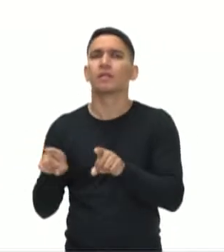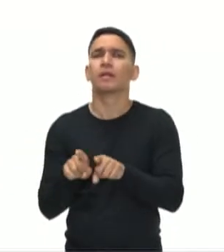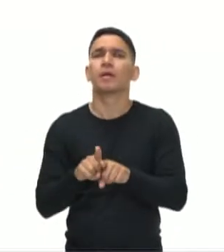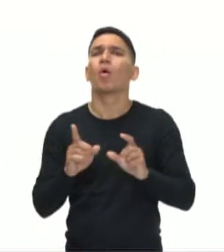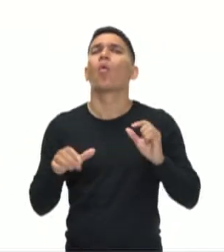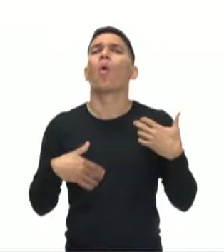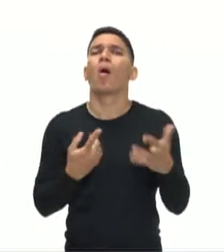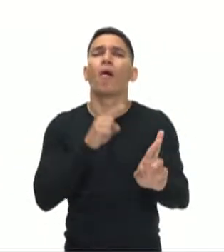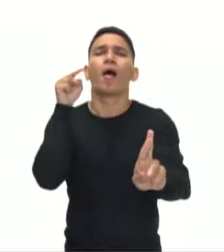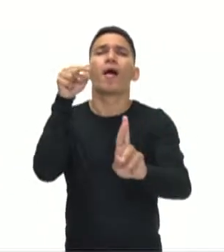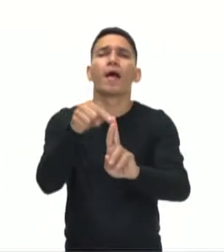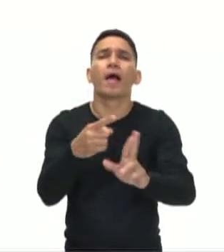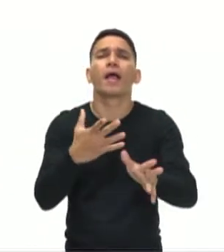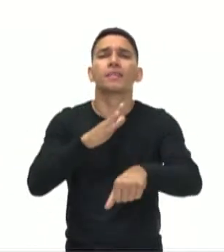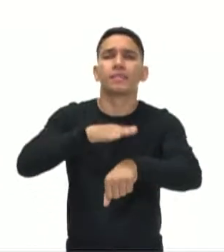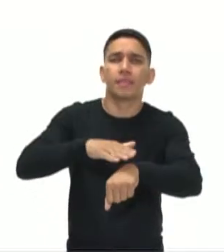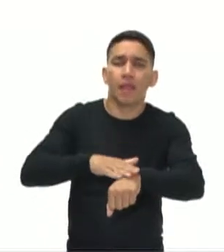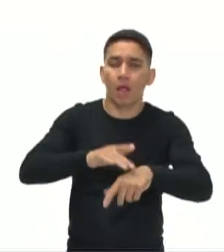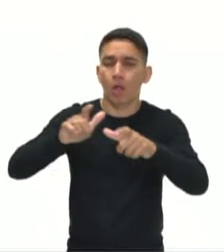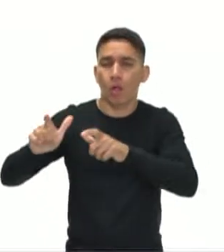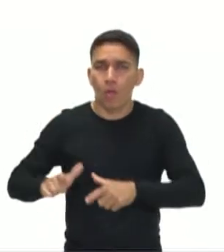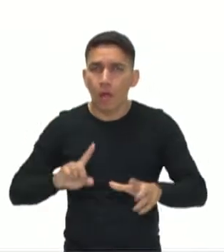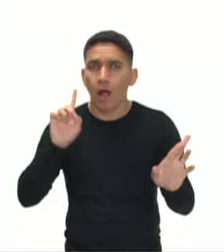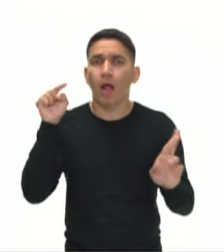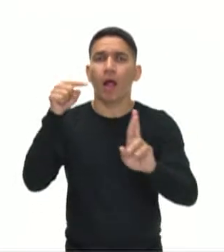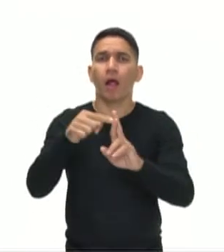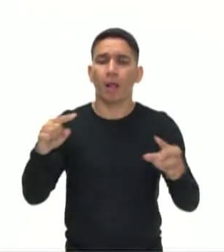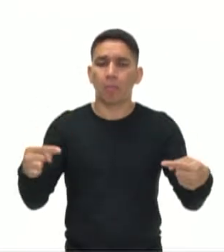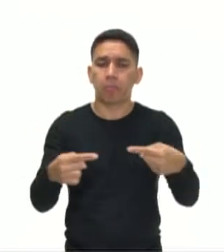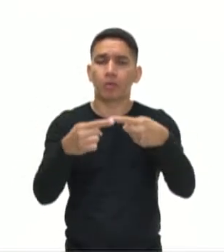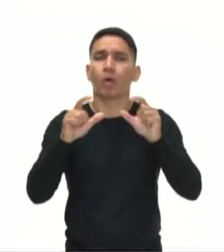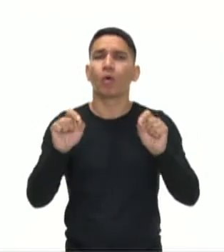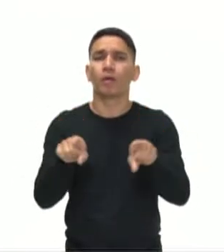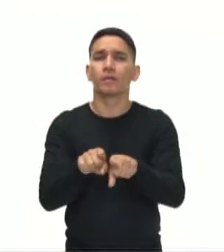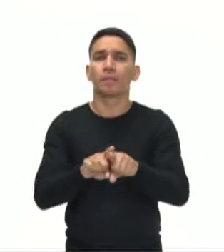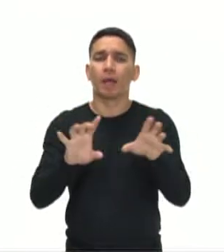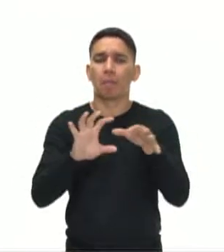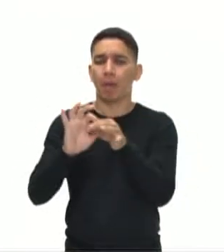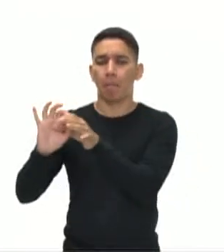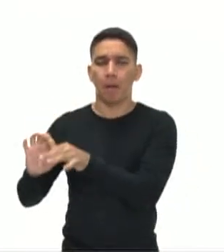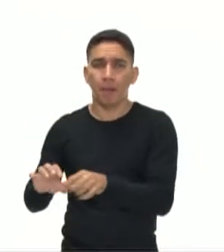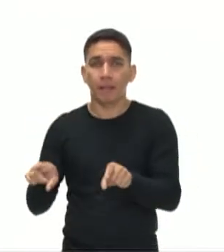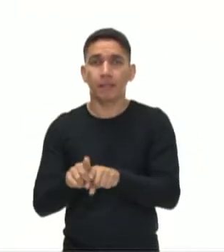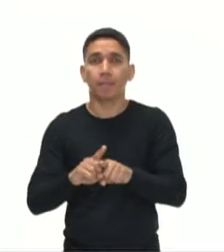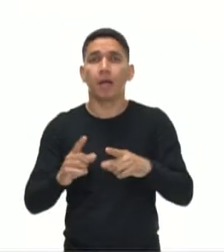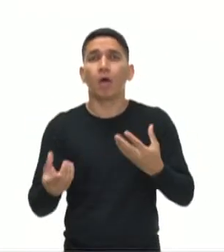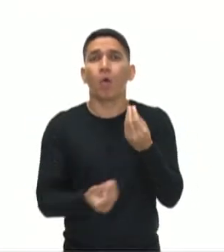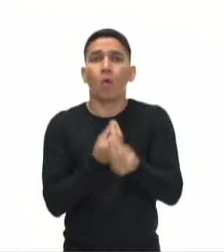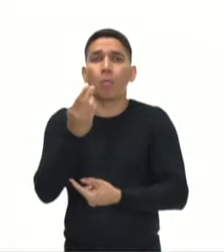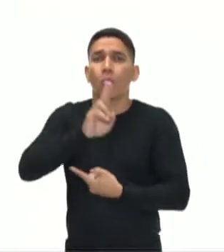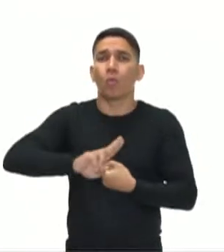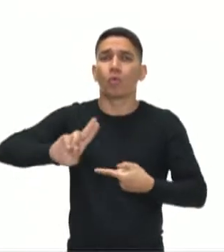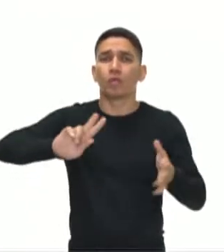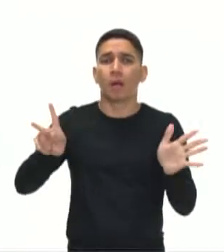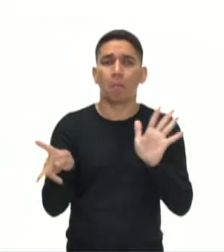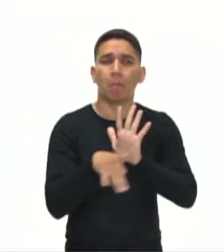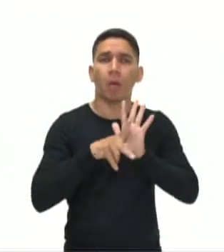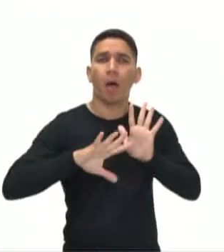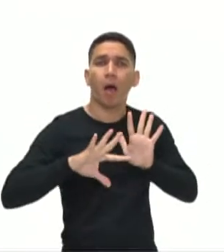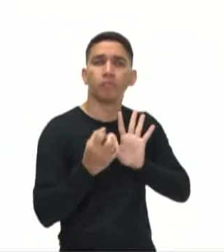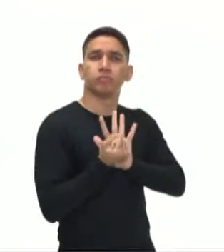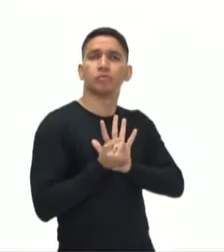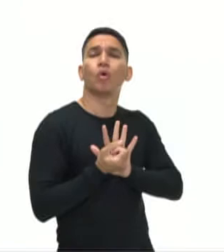lugar, referência lexical, conectivos e sua função de marcar relações de